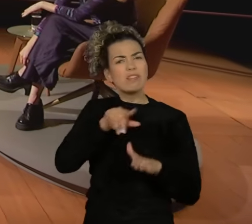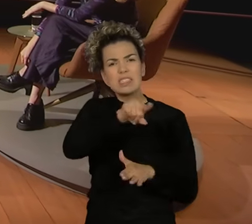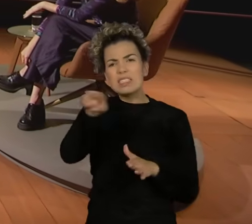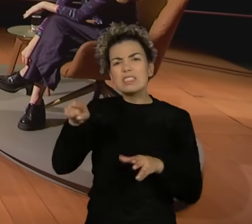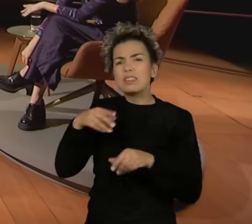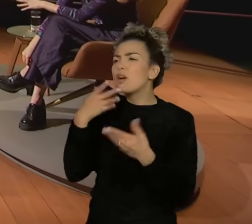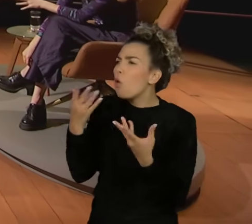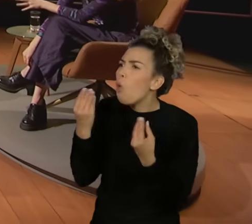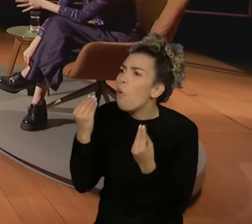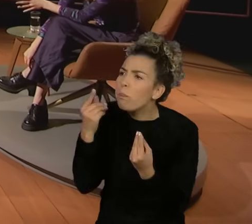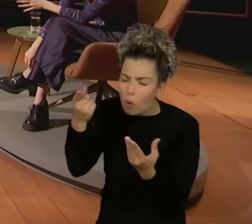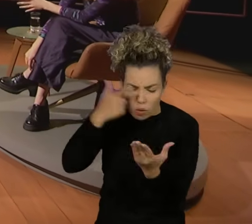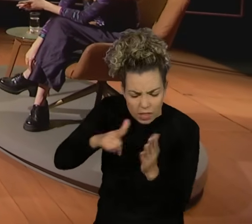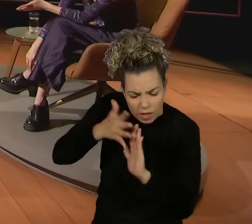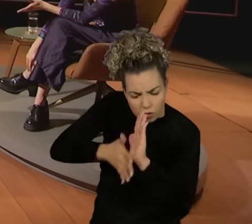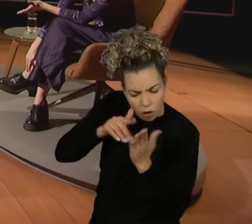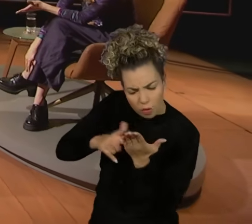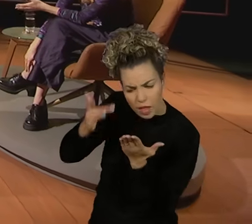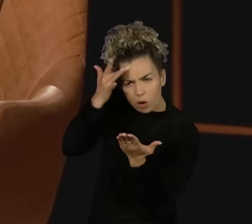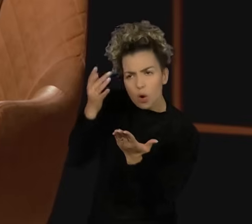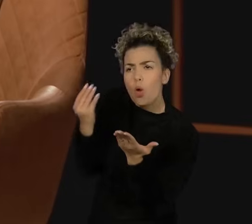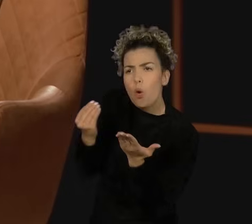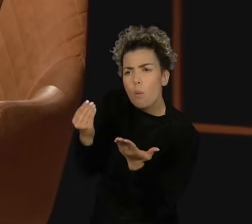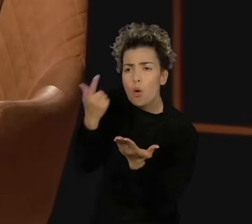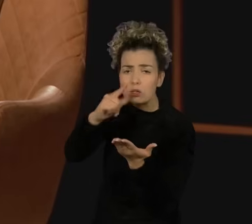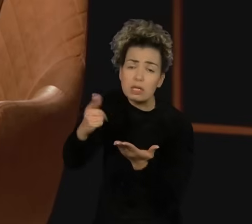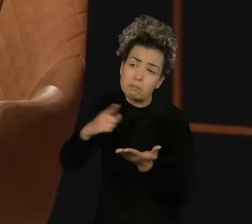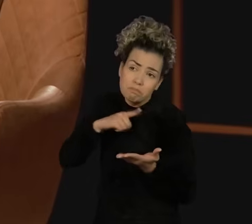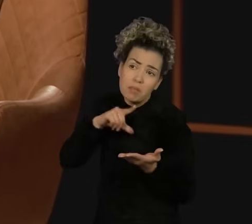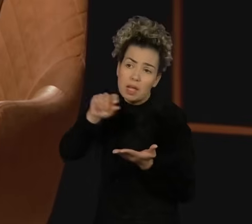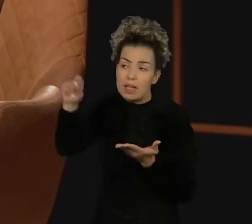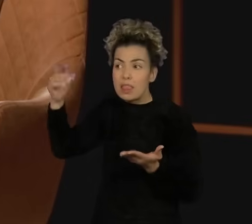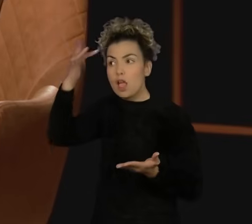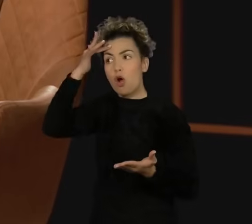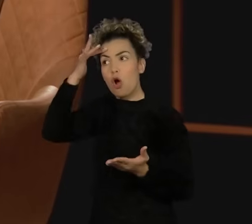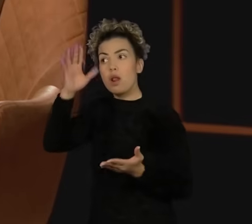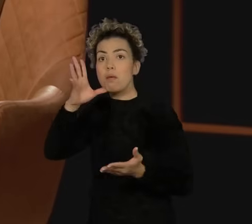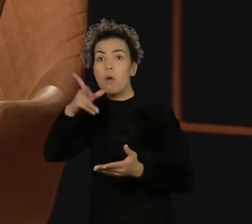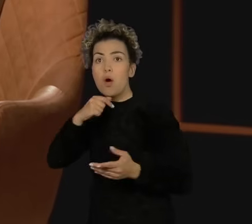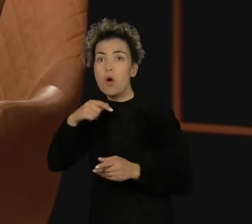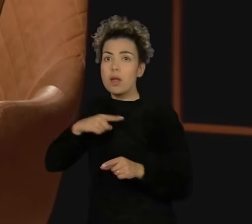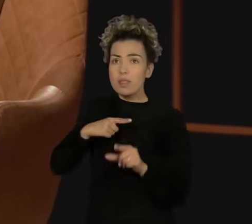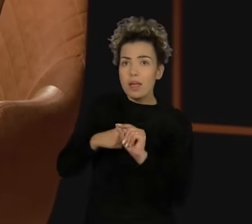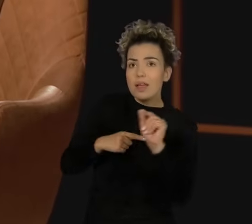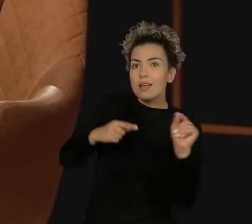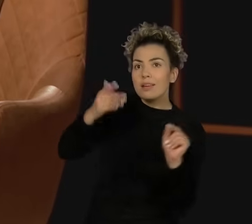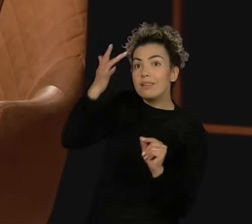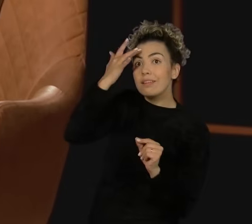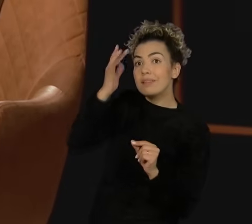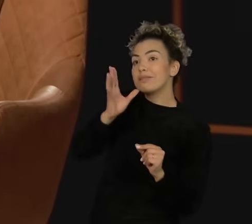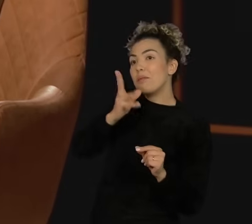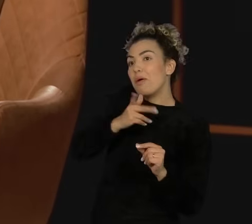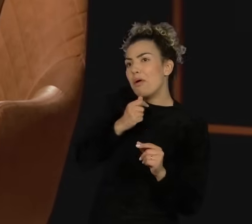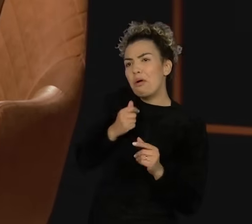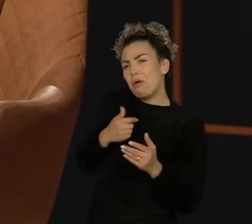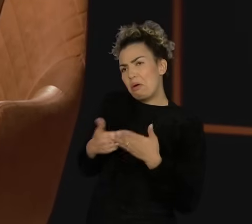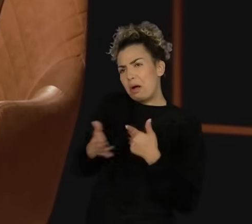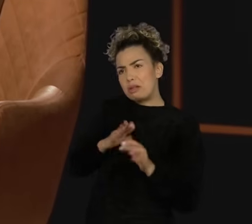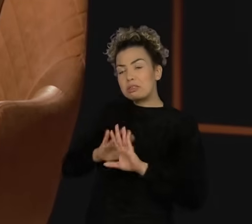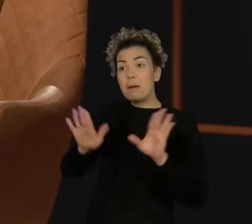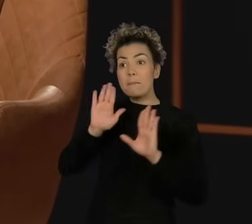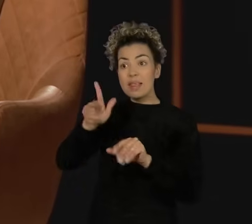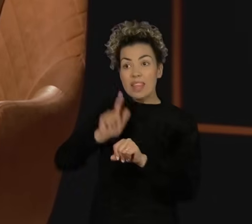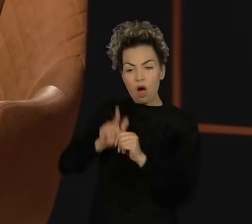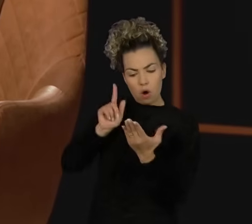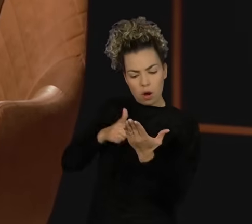decoram texto? E eu sempre falo, decorar, tem gente que decora mais ou menos rápido, isso não quer dizer nada. A maneira como você diz esse texto